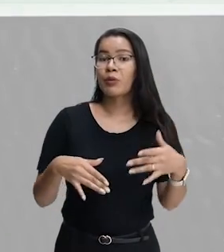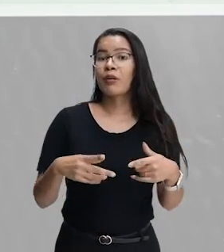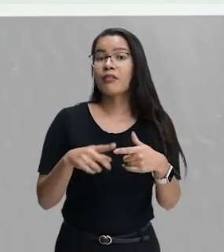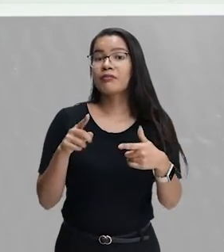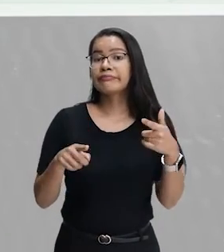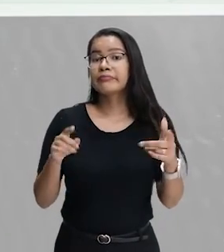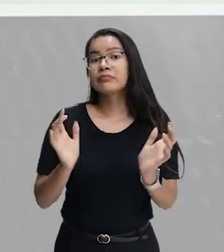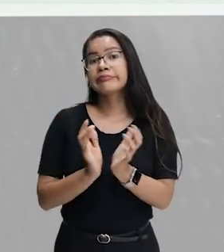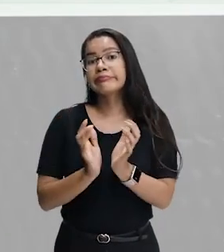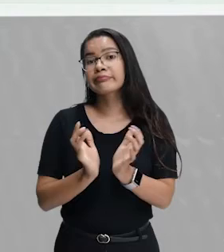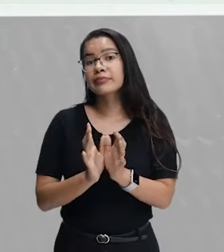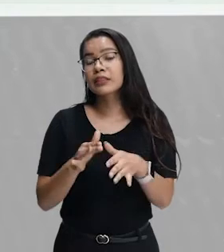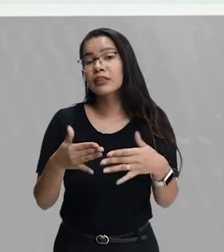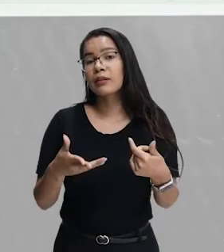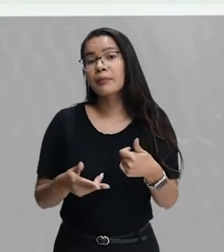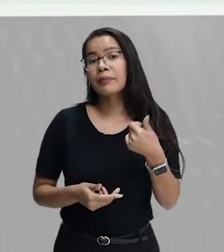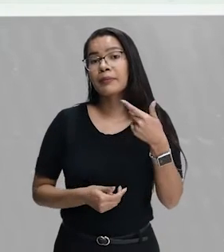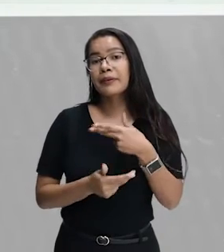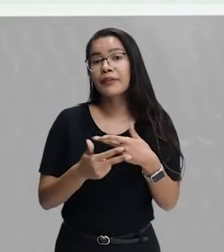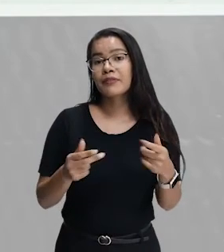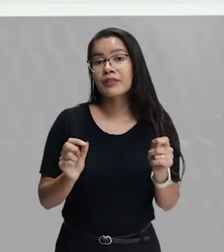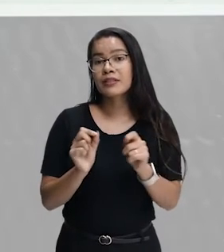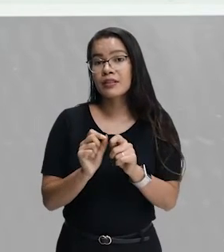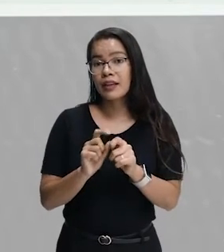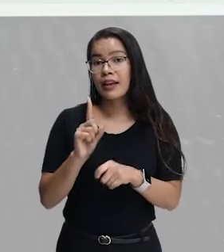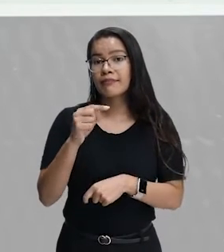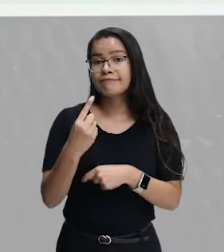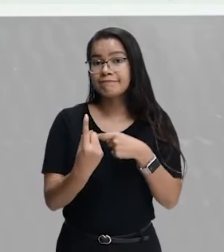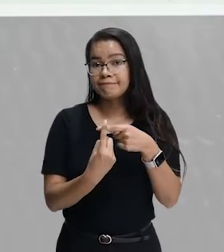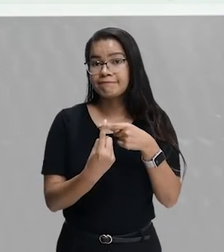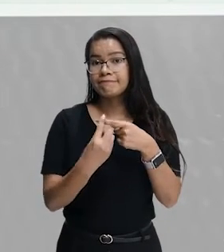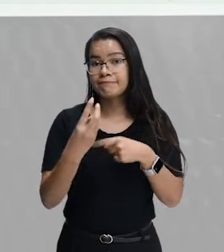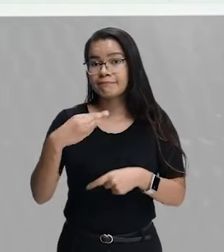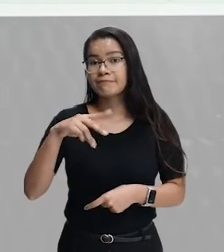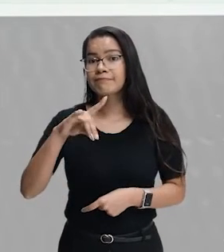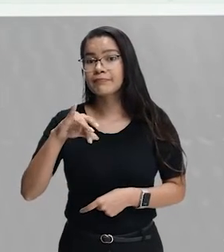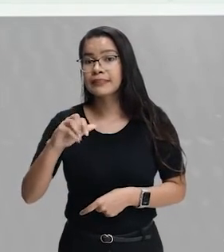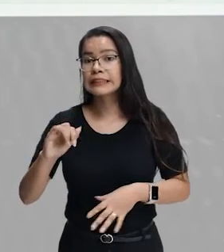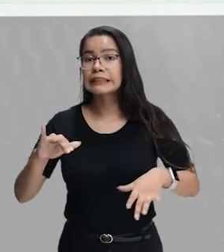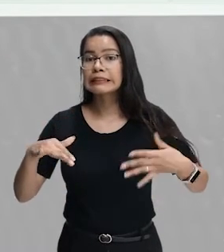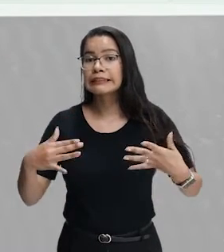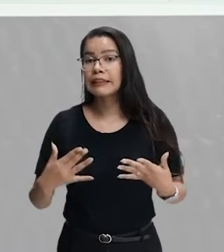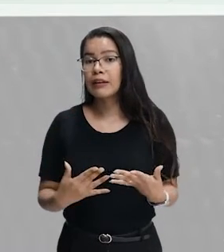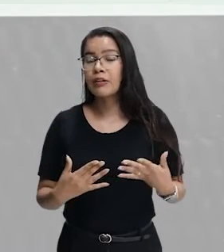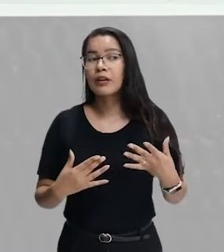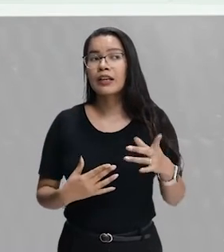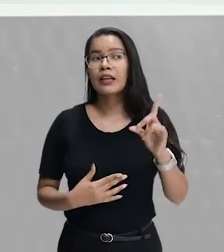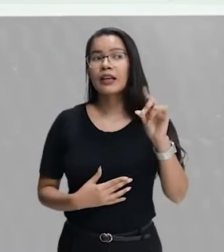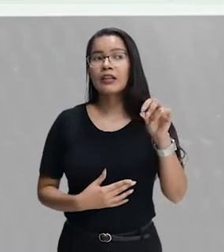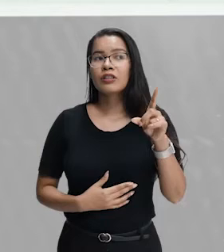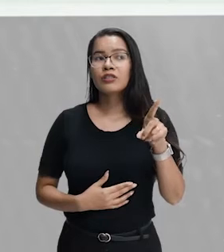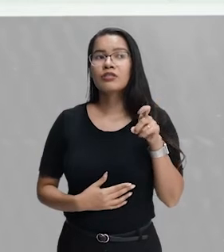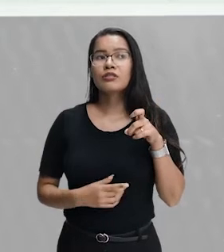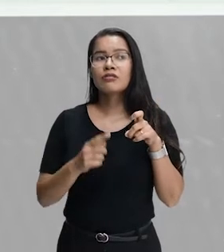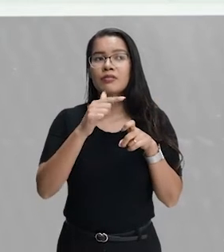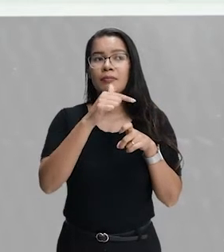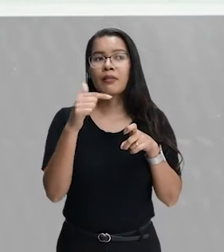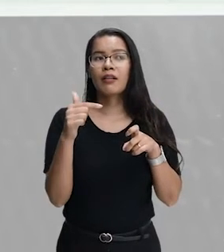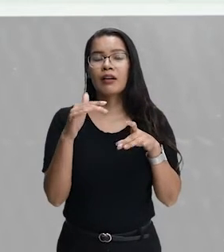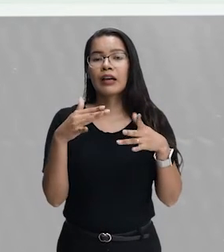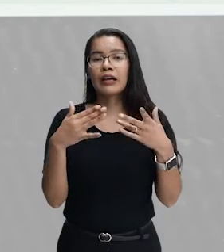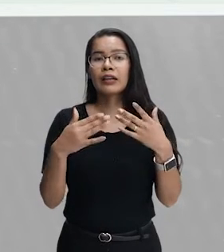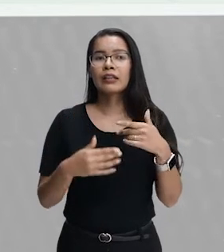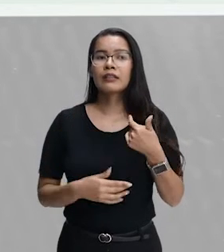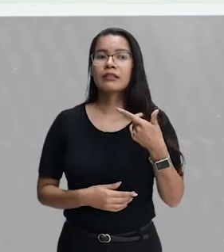desse grupo aqui. Então, a primeira coisa que você vai fazer é calcular a média. Então, a média, que nós chamamos aqui x barra, né, da média, vai ser